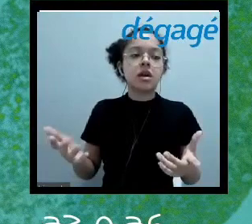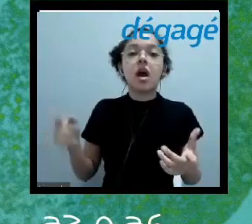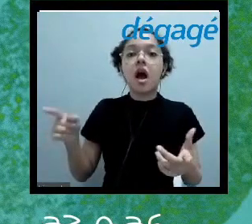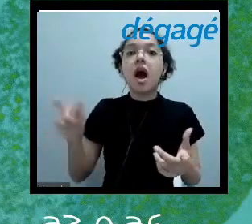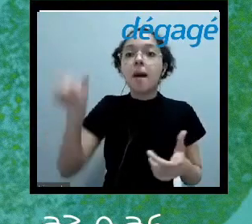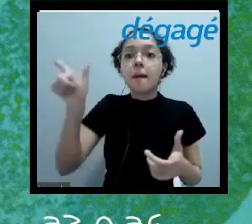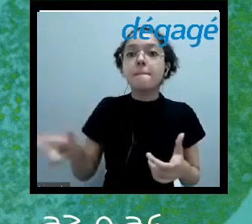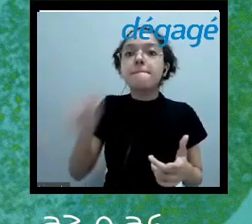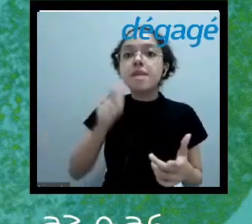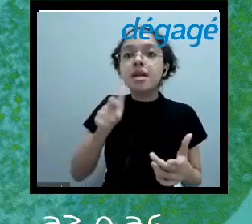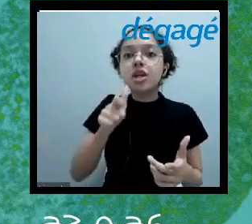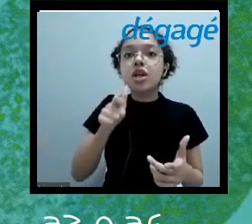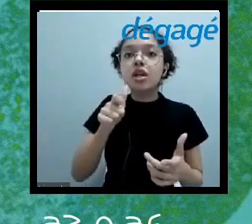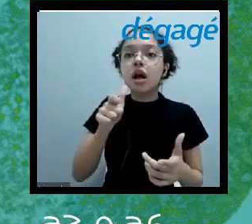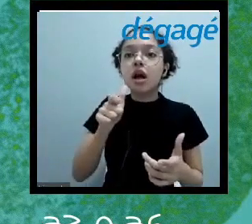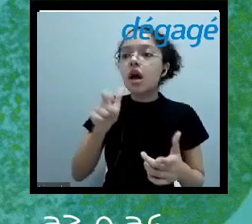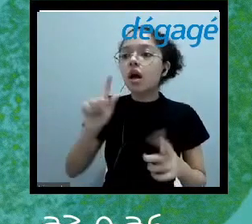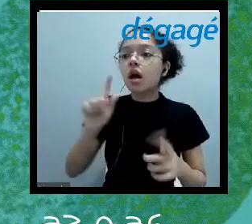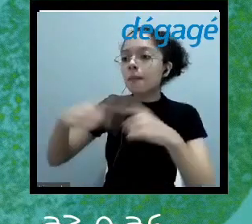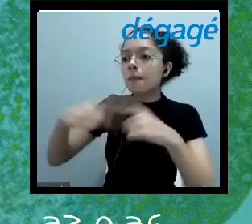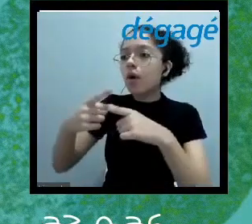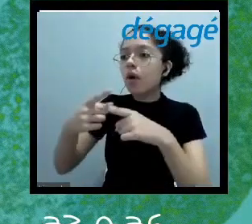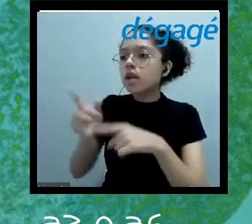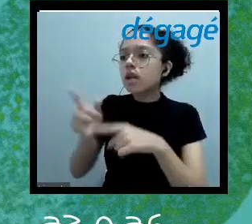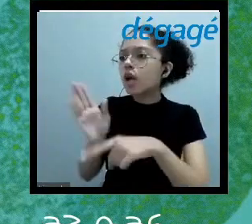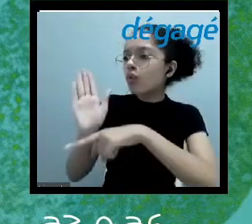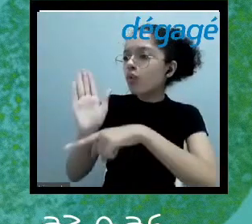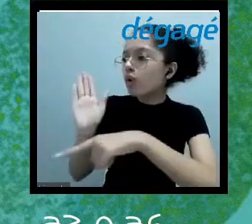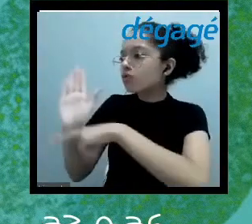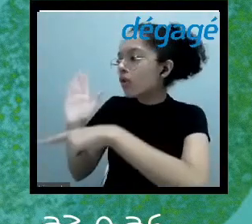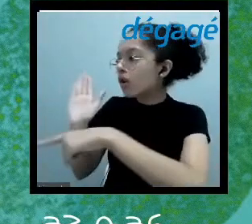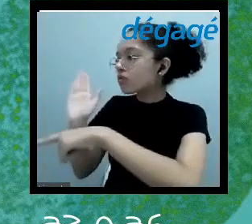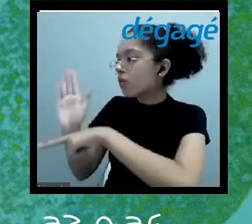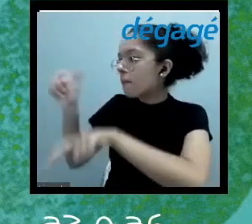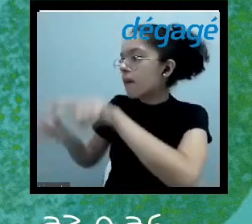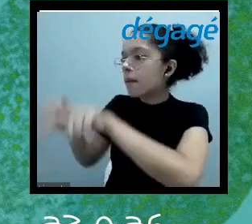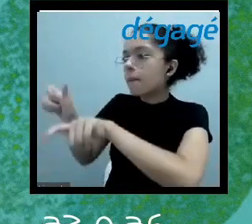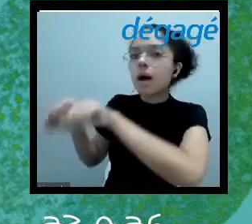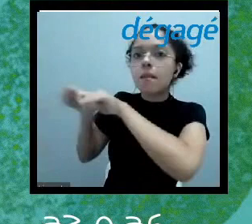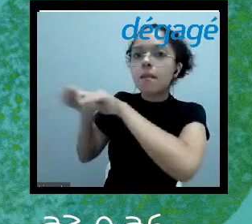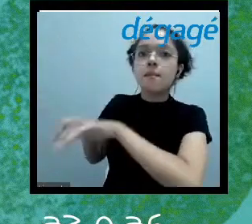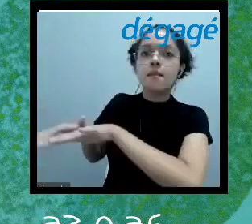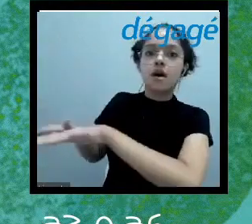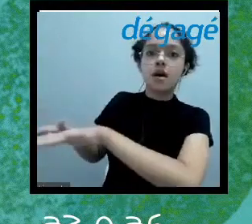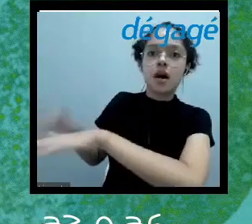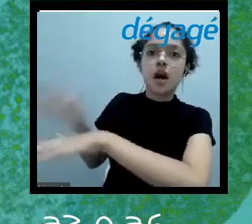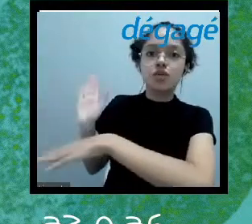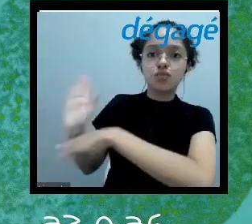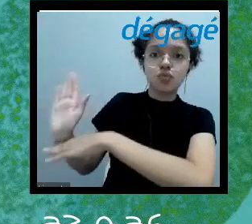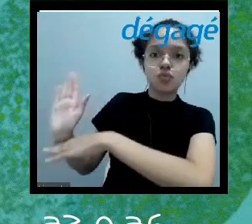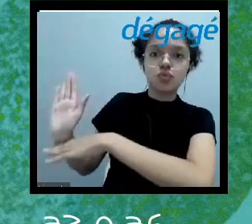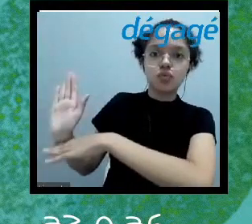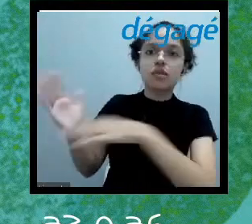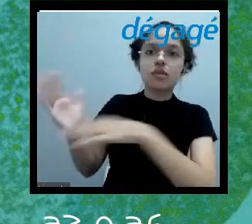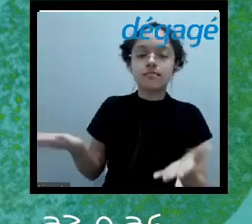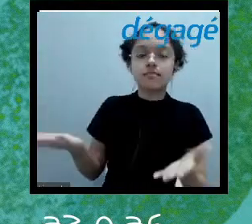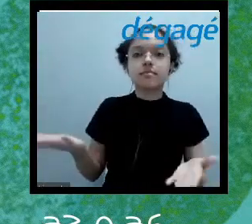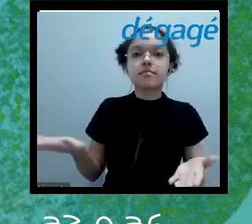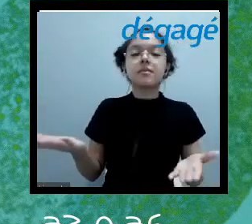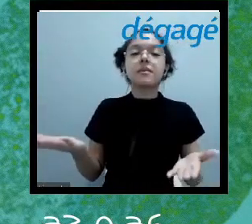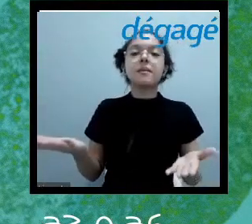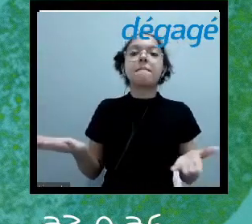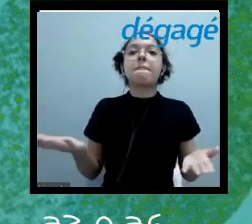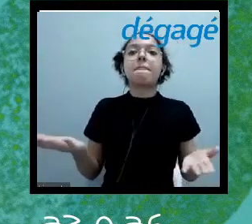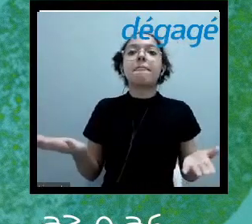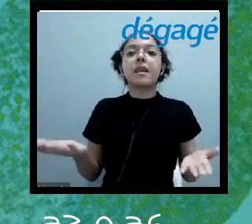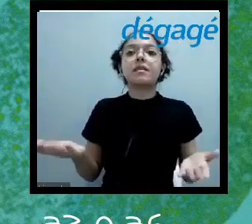show, mas ela efetivamente ajuda, né? Ou seja, tem pais que escrevem para a Carly, né? Carly,